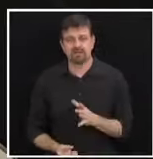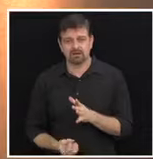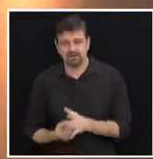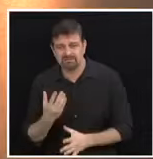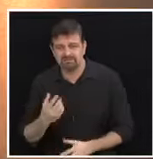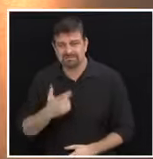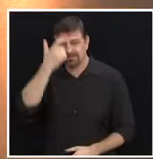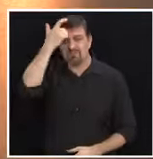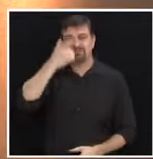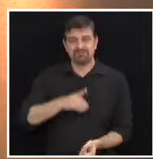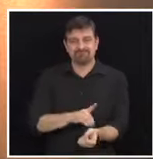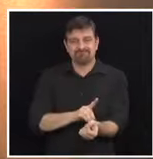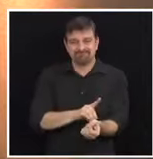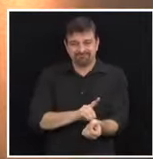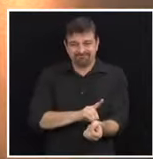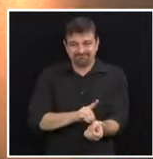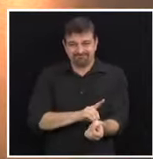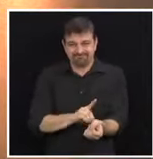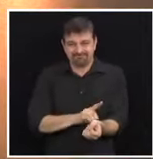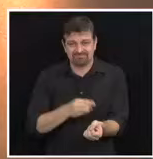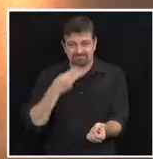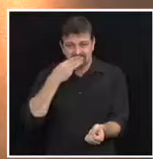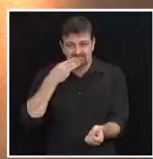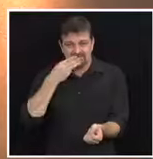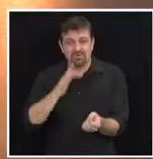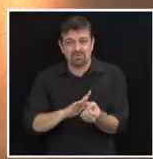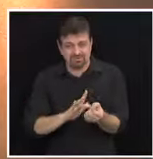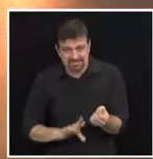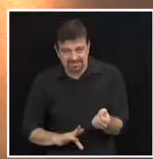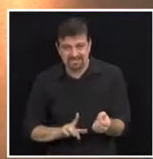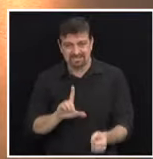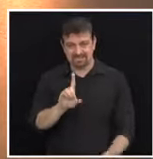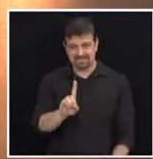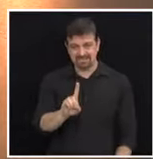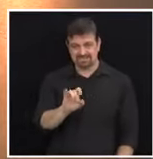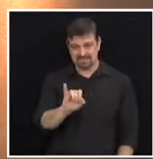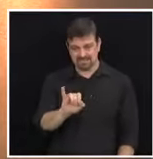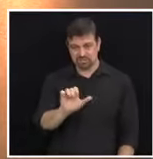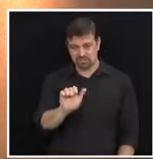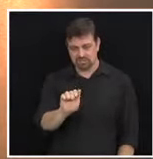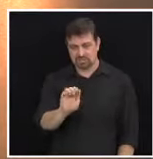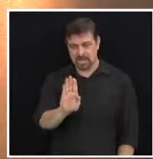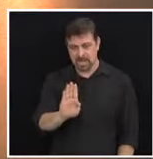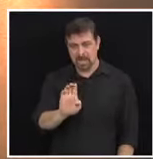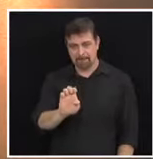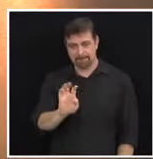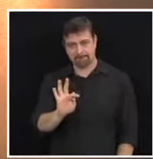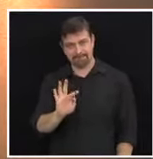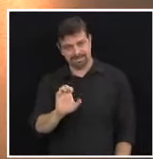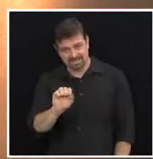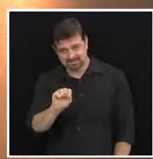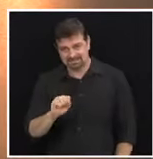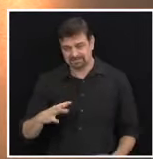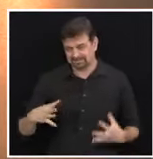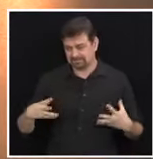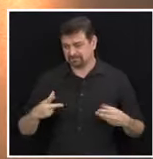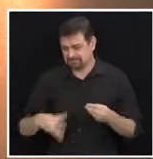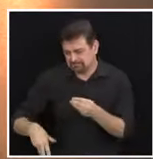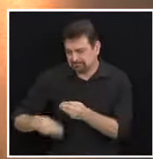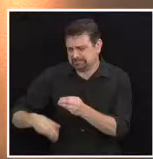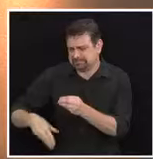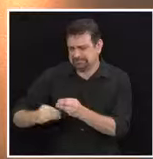me tornei diabético por causa da hepatite. Então, tudo isso foi uma coisa